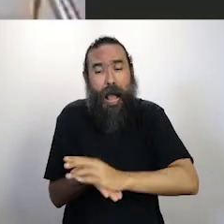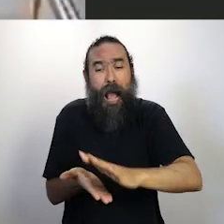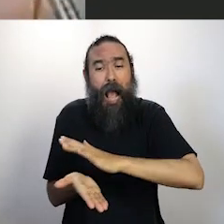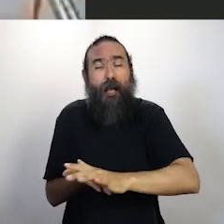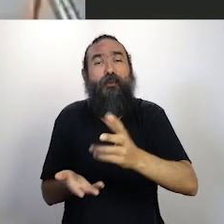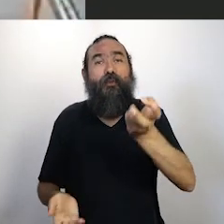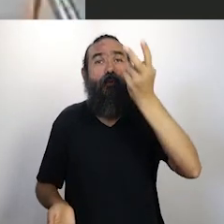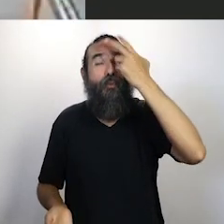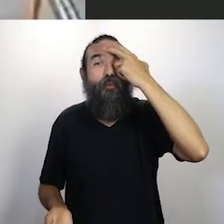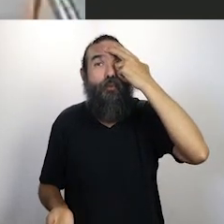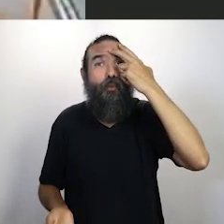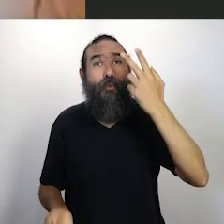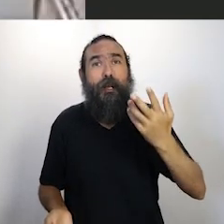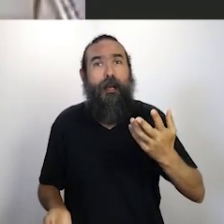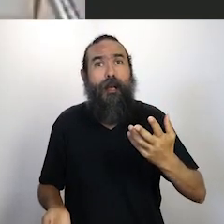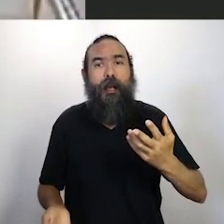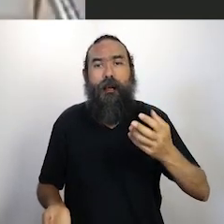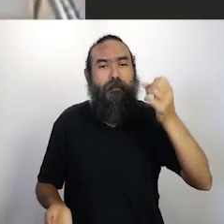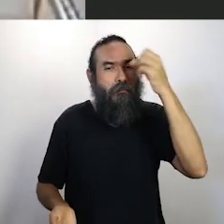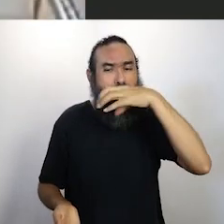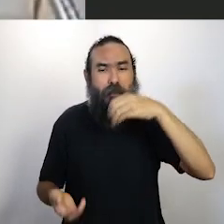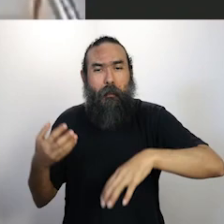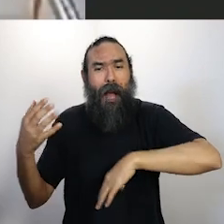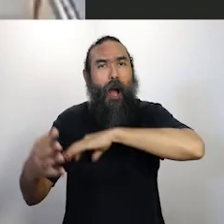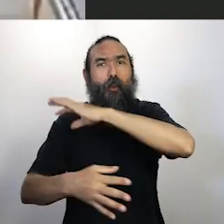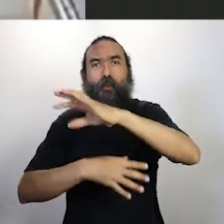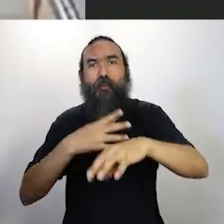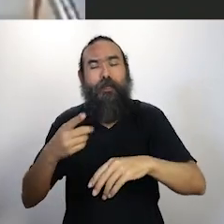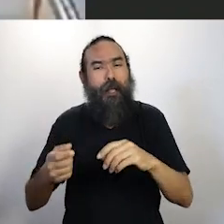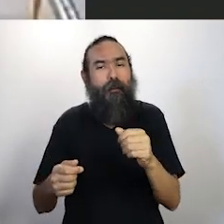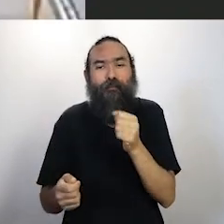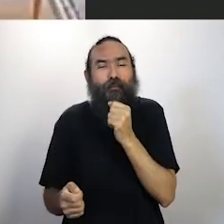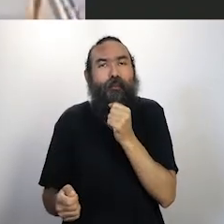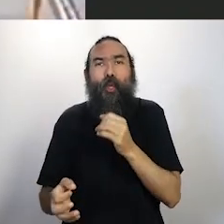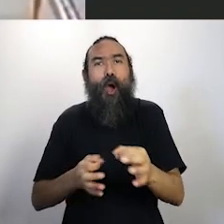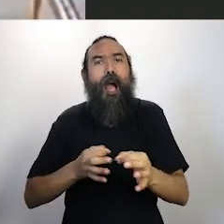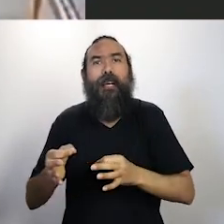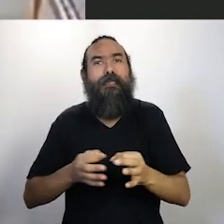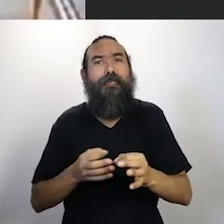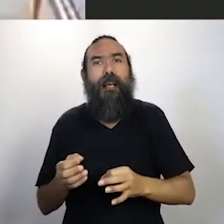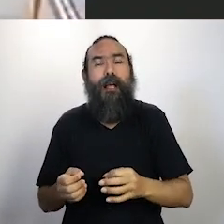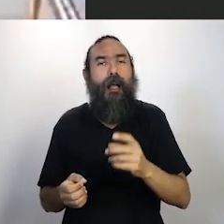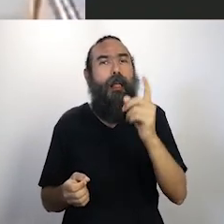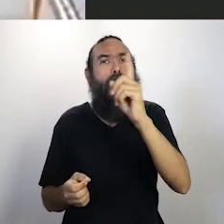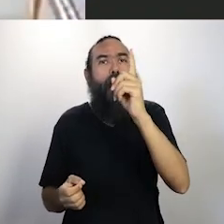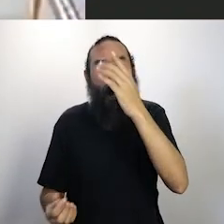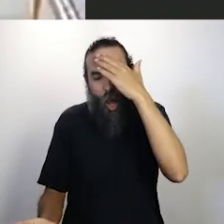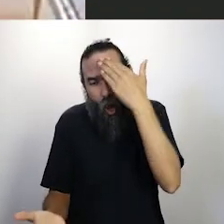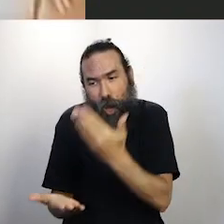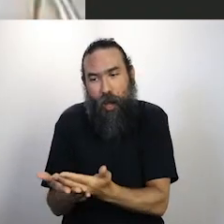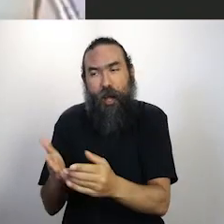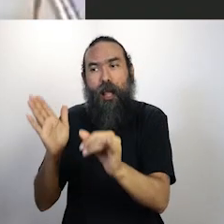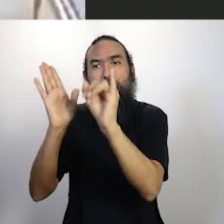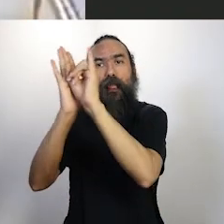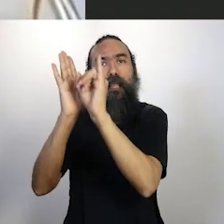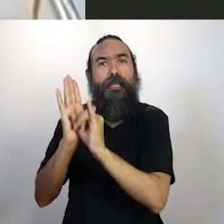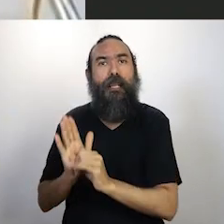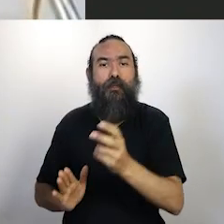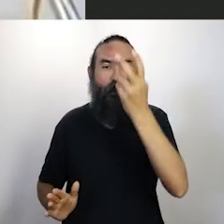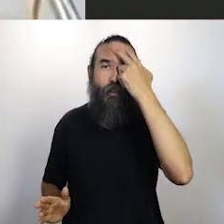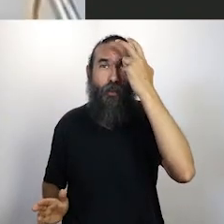as questões de reconhecer as entidades só através de CNPJ muitas delas sem ter essa